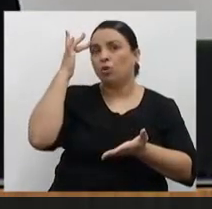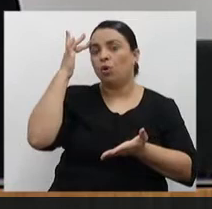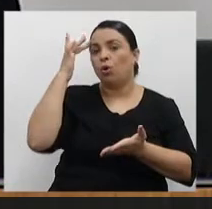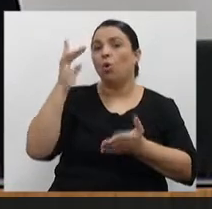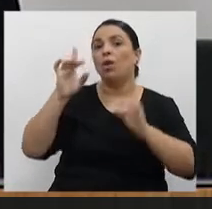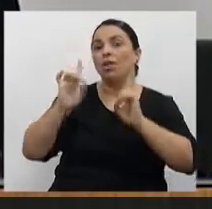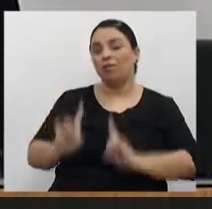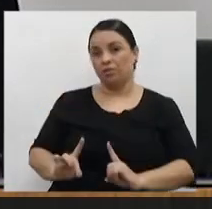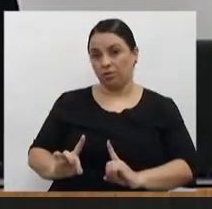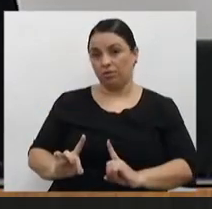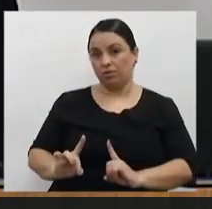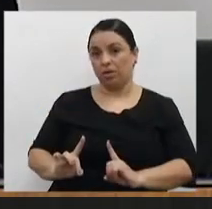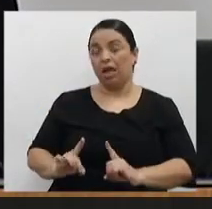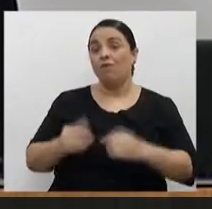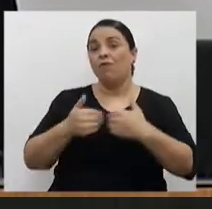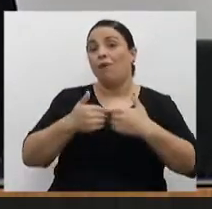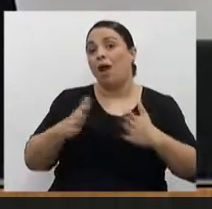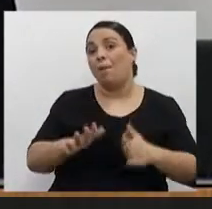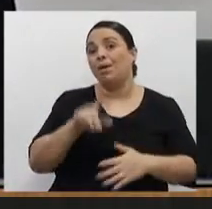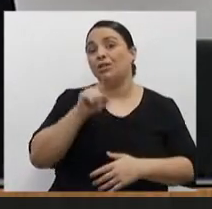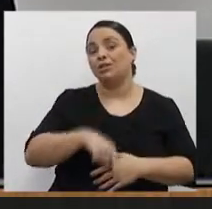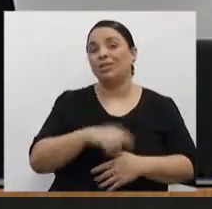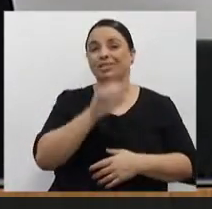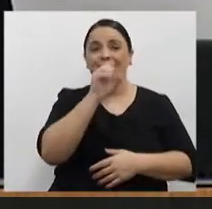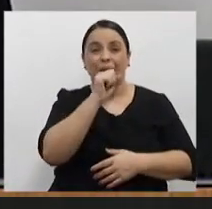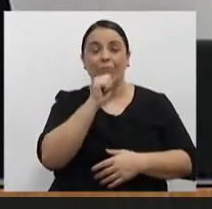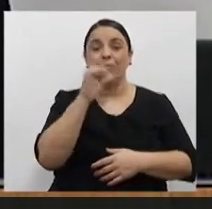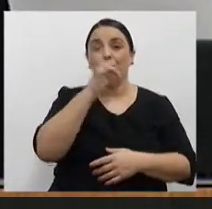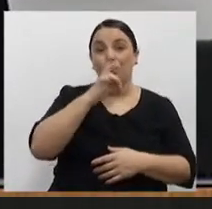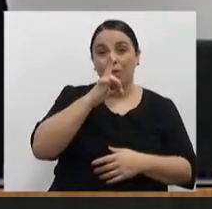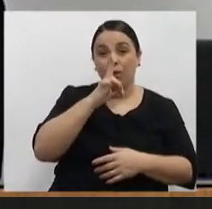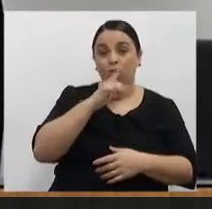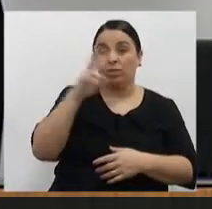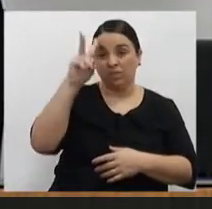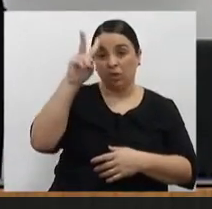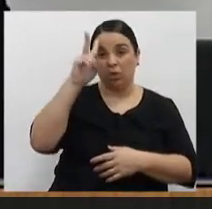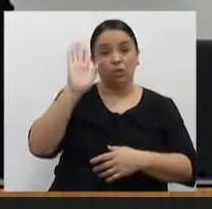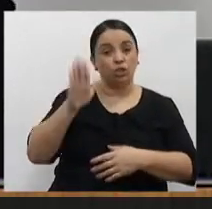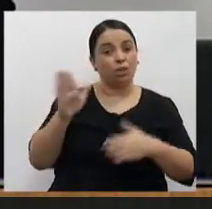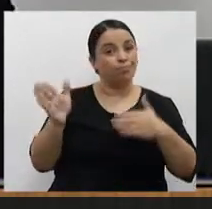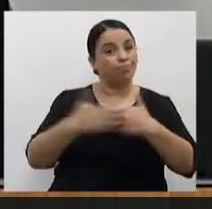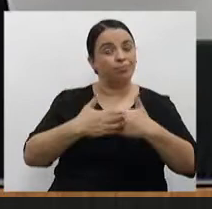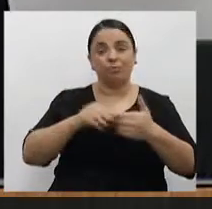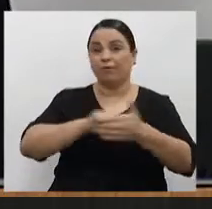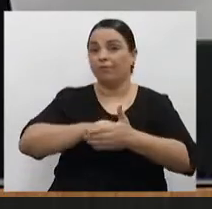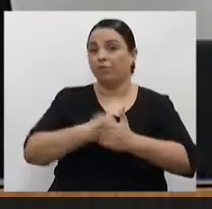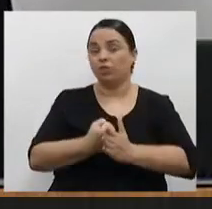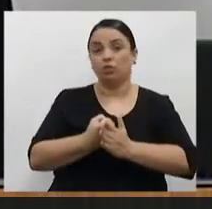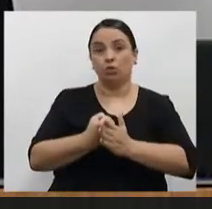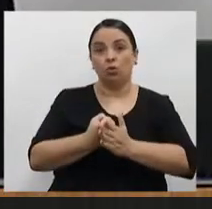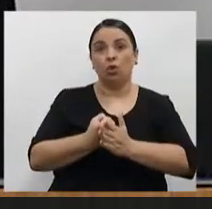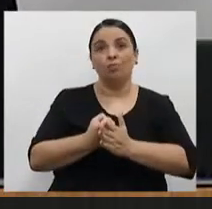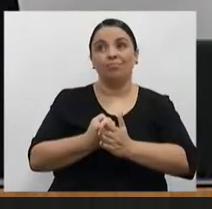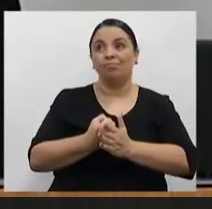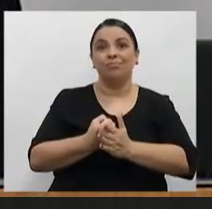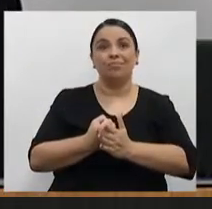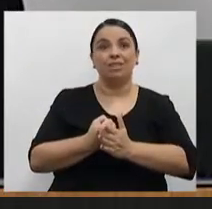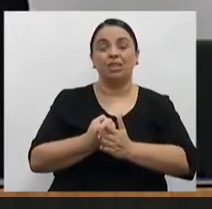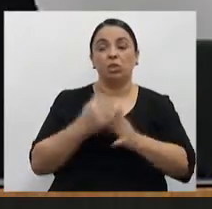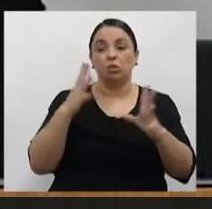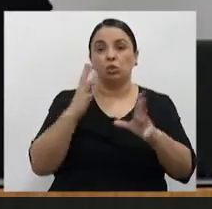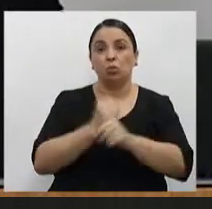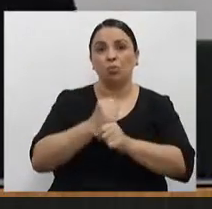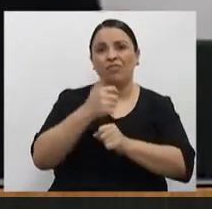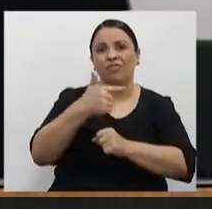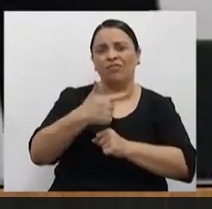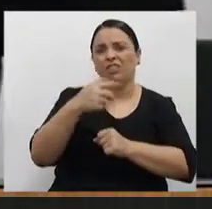final de semana. Na segunda-feira ele foi encerrado. Tá? Só não chegou a 25% do segmento em